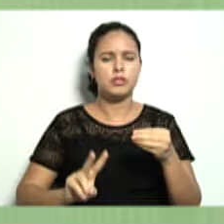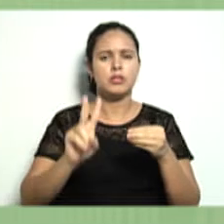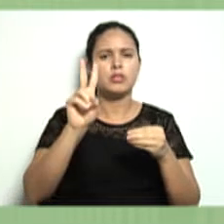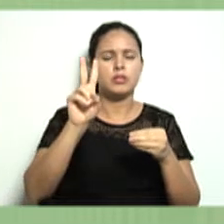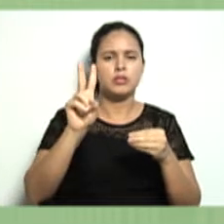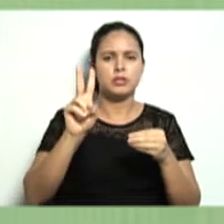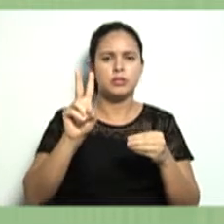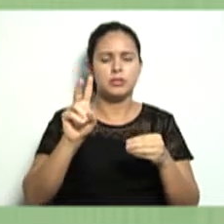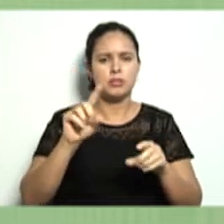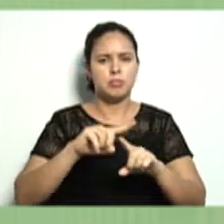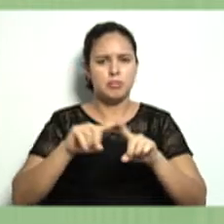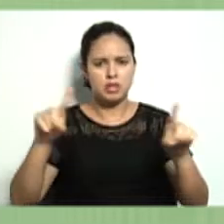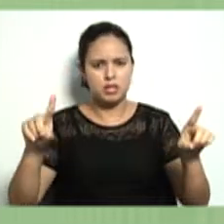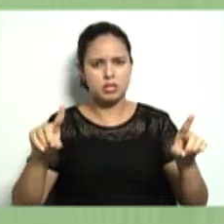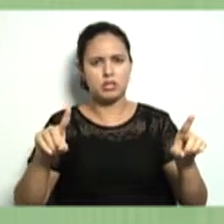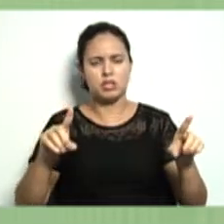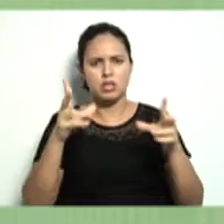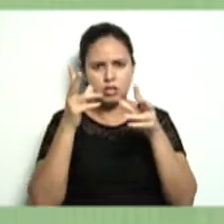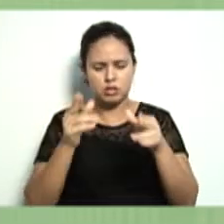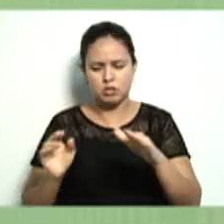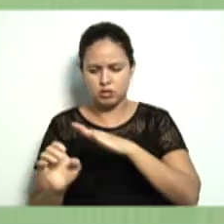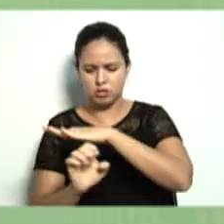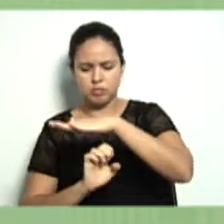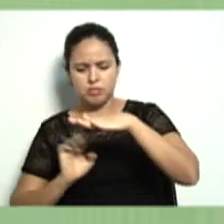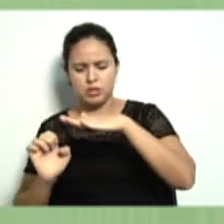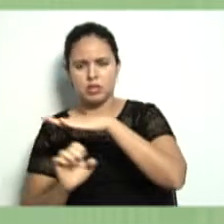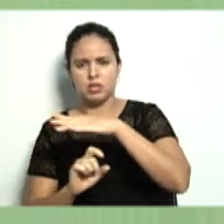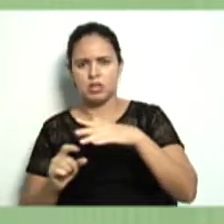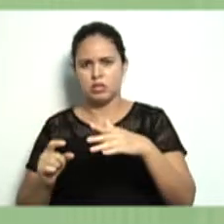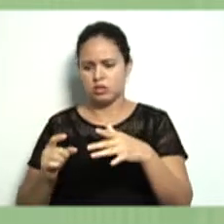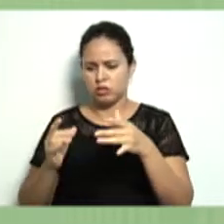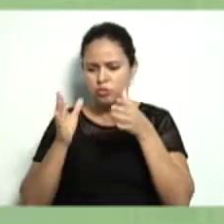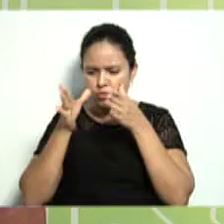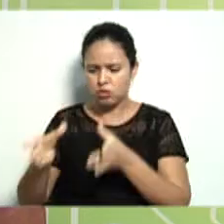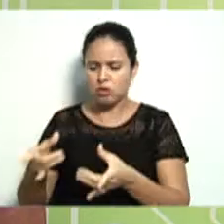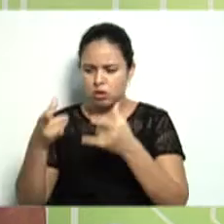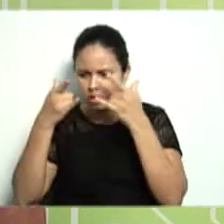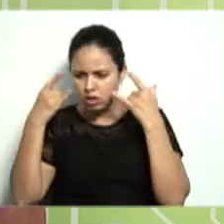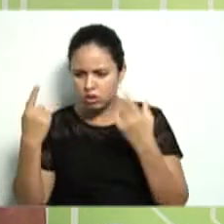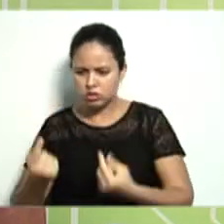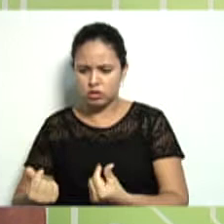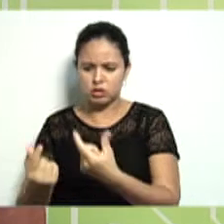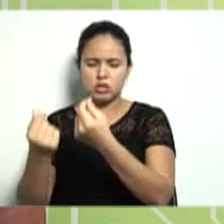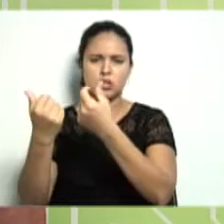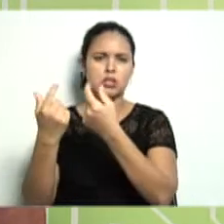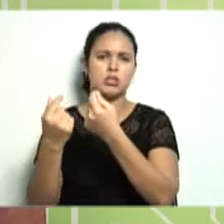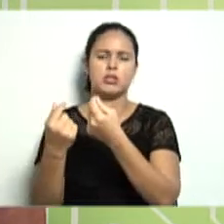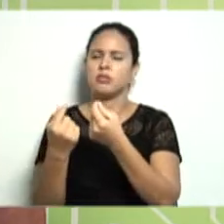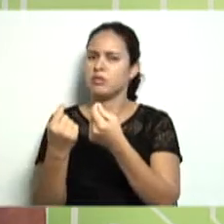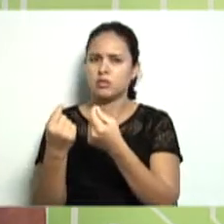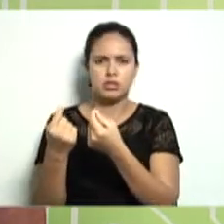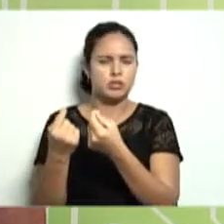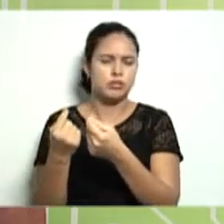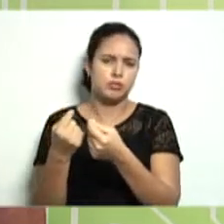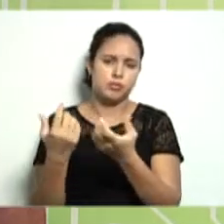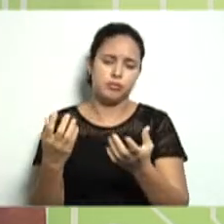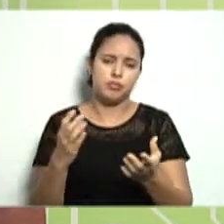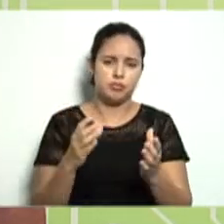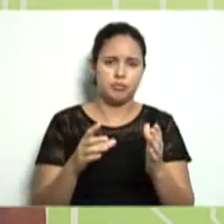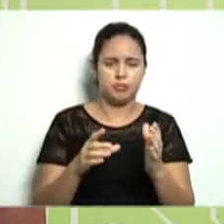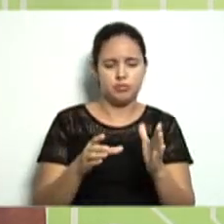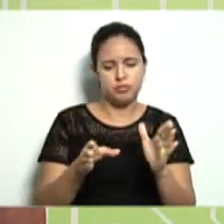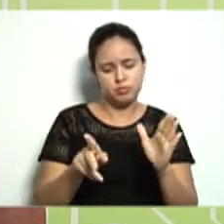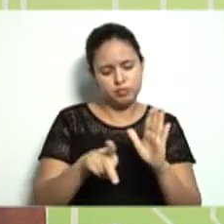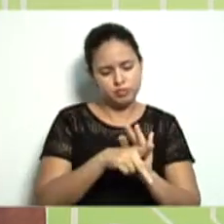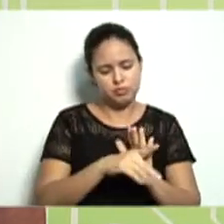não é igual uma empresa que, quanto mais lucro, melhor. Lembra que um dos princípios do